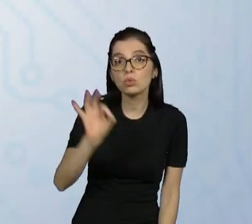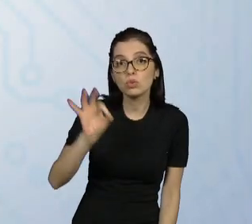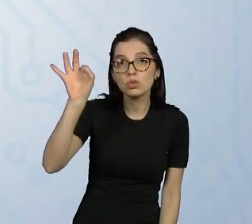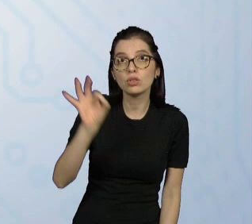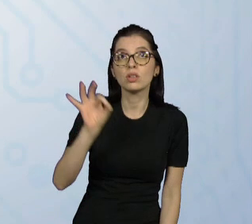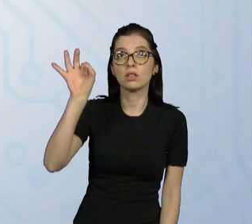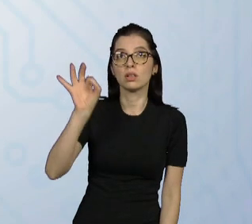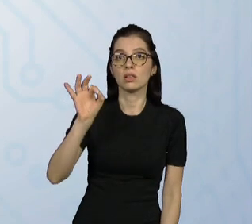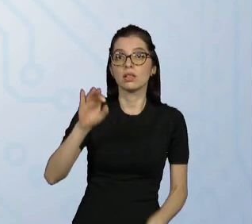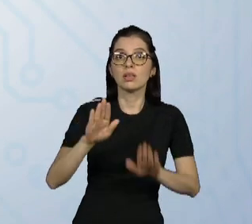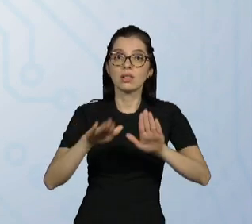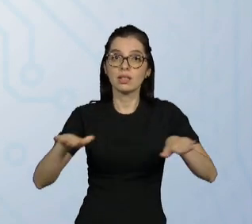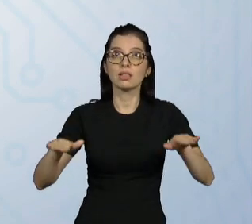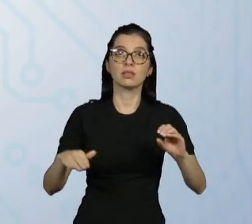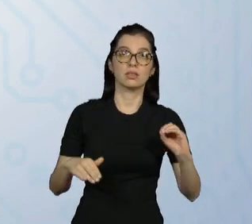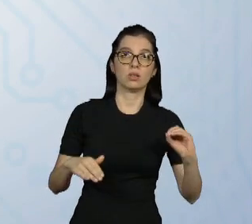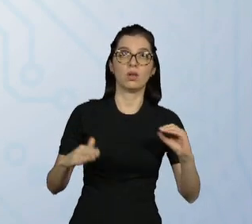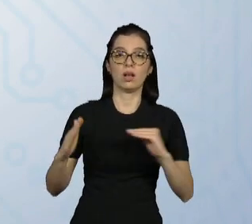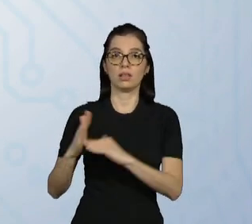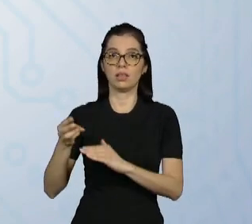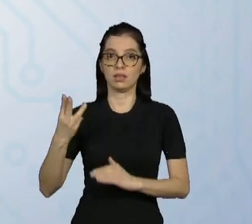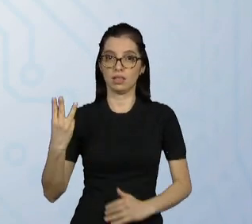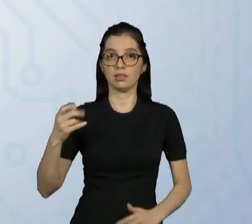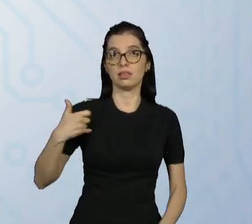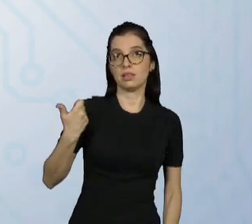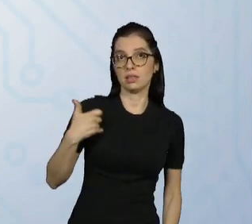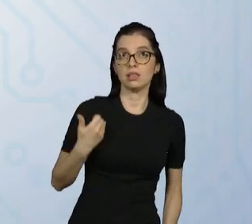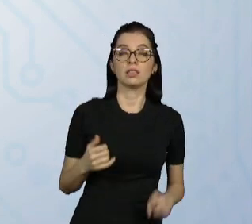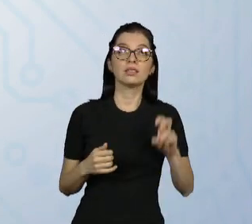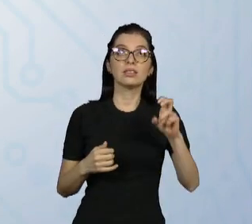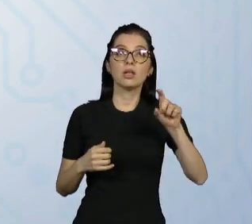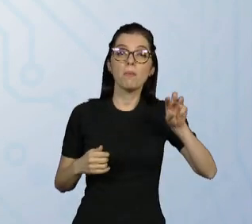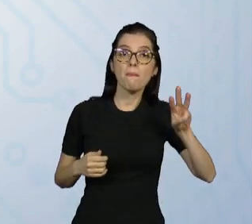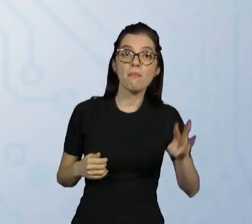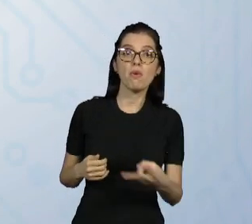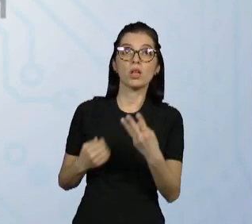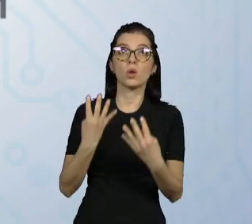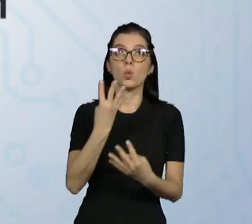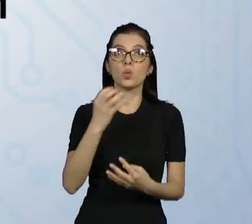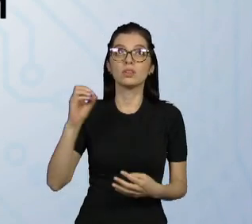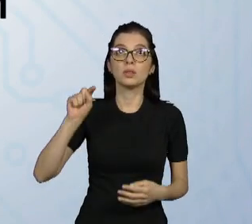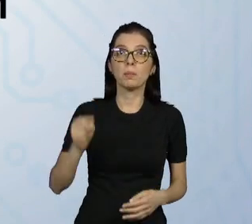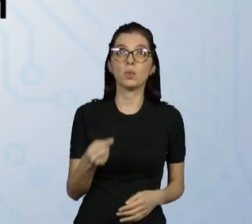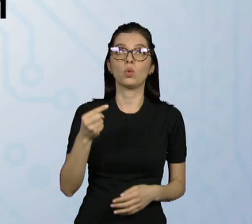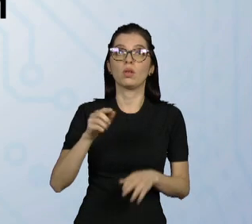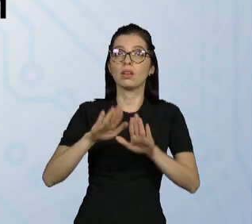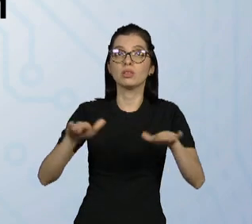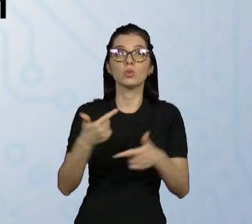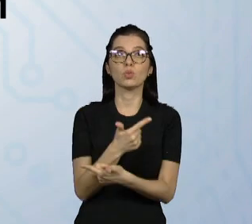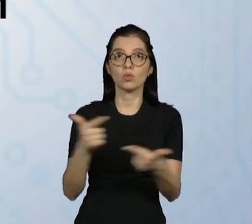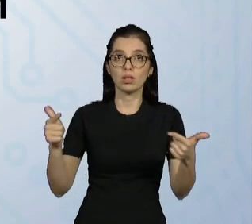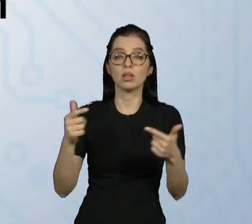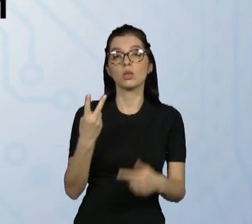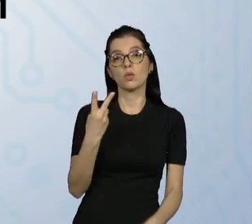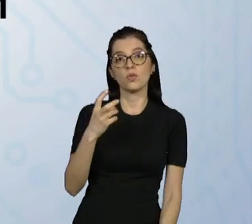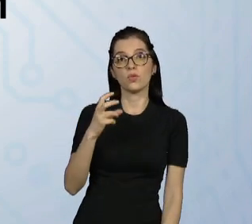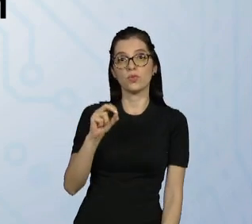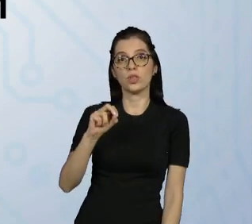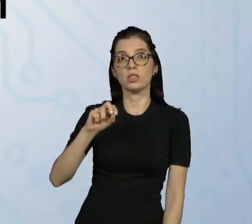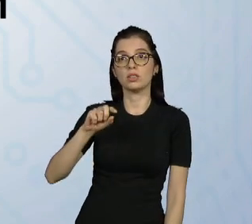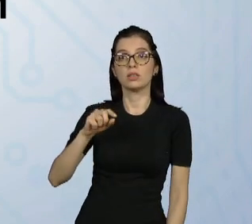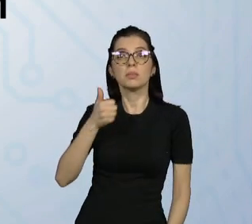tem necessidade de uma vaga em creche. Desse total, 20% são de famílias com mãe economicamente ativa